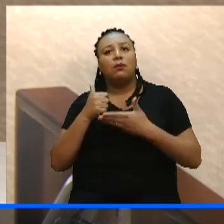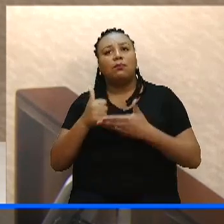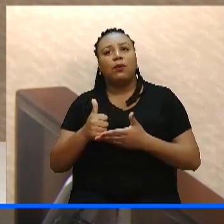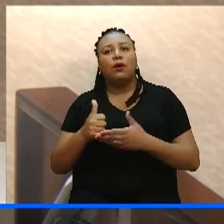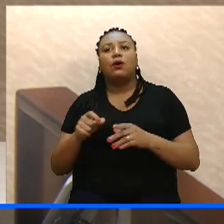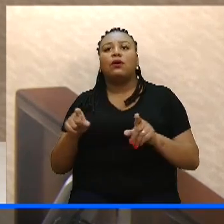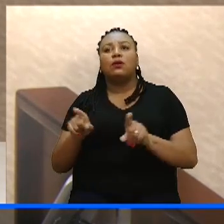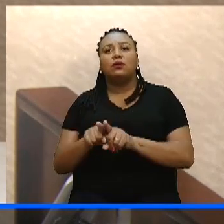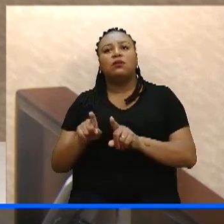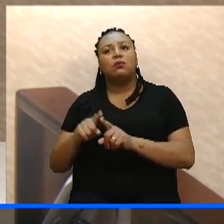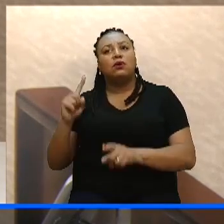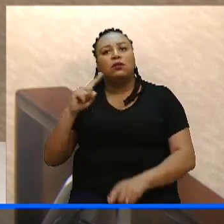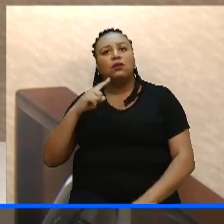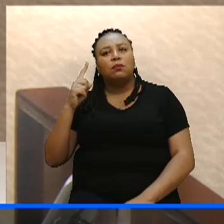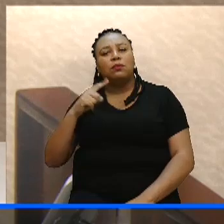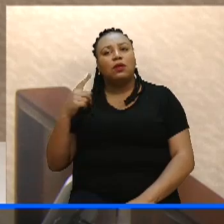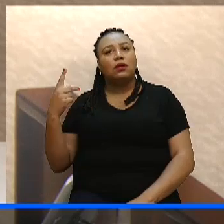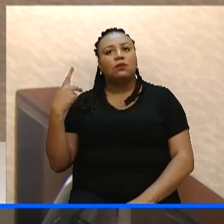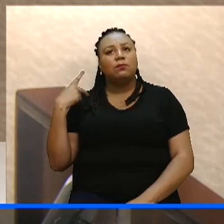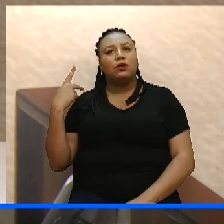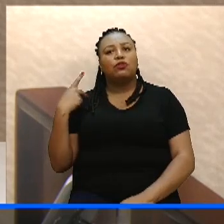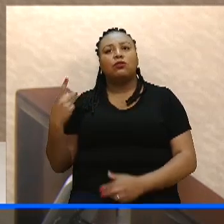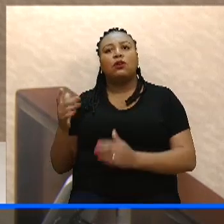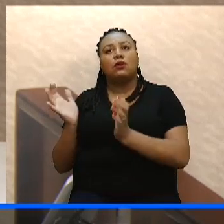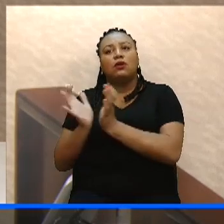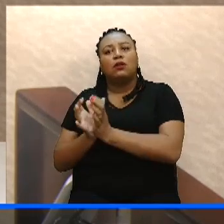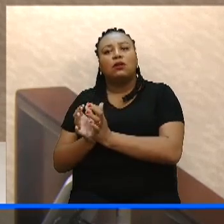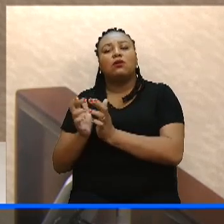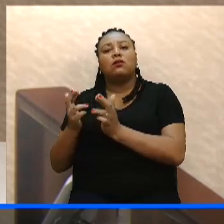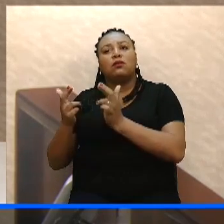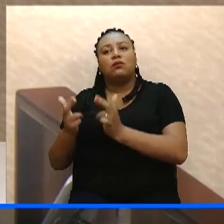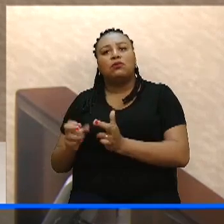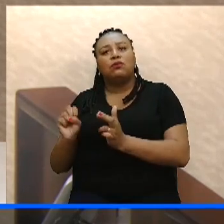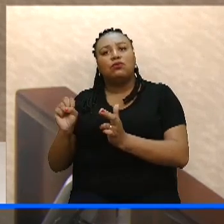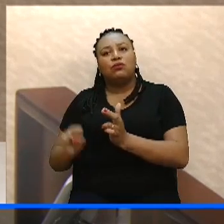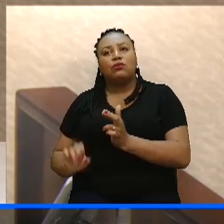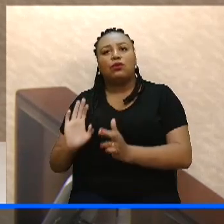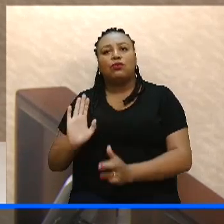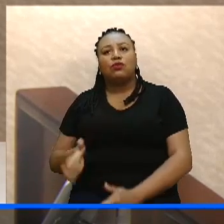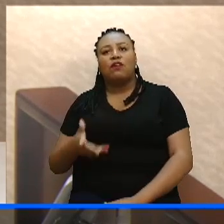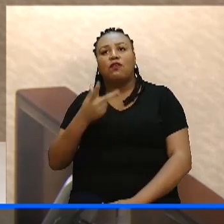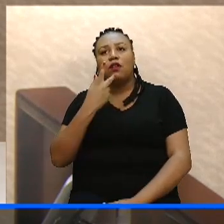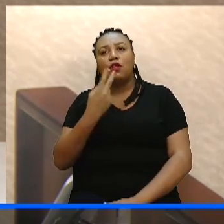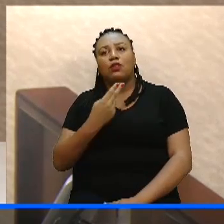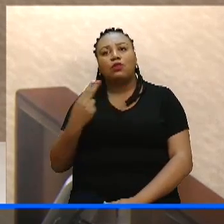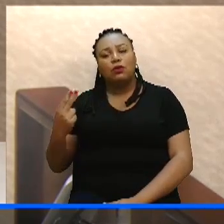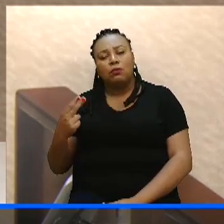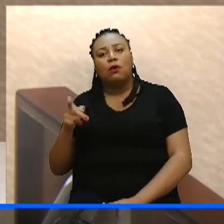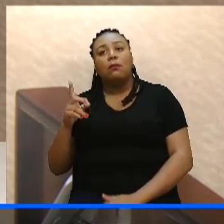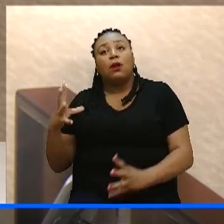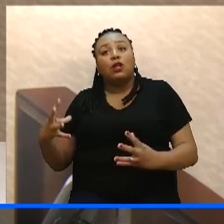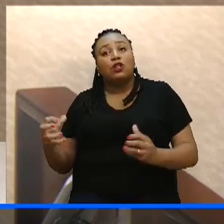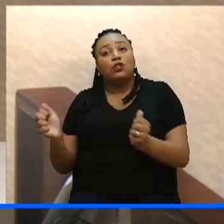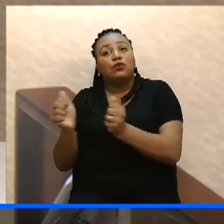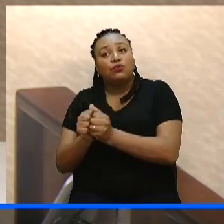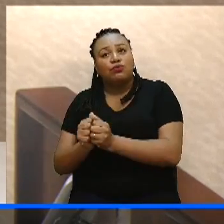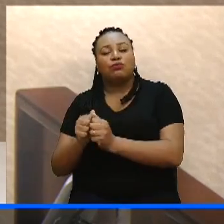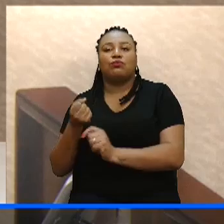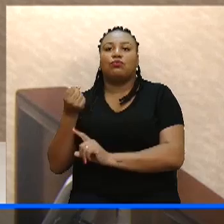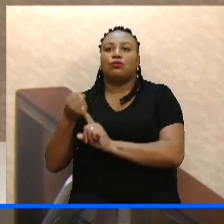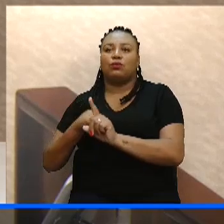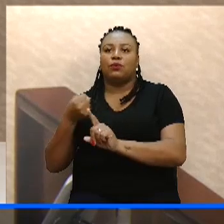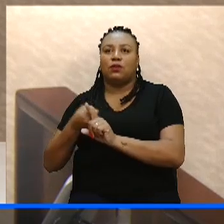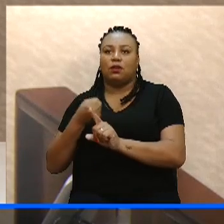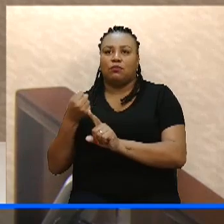também com os deputados da bancada da zona sul que já citei para que juntos lutemos